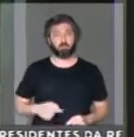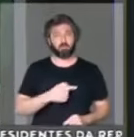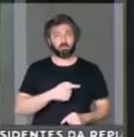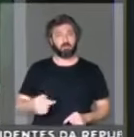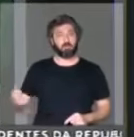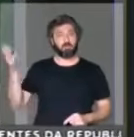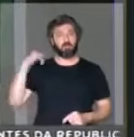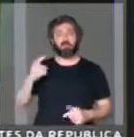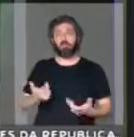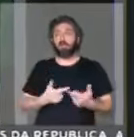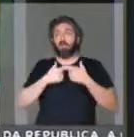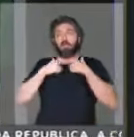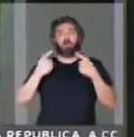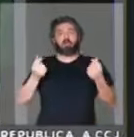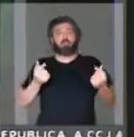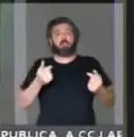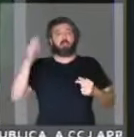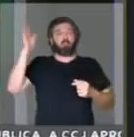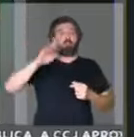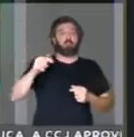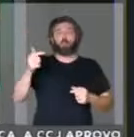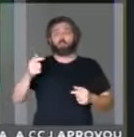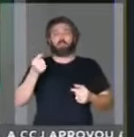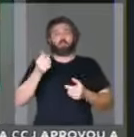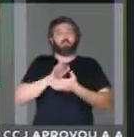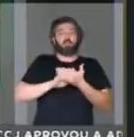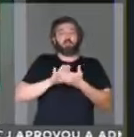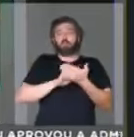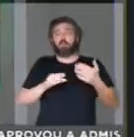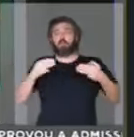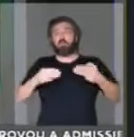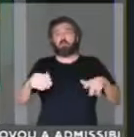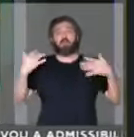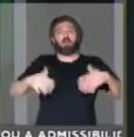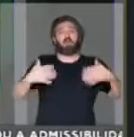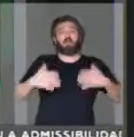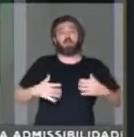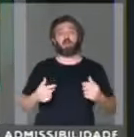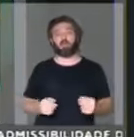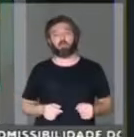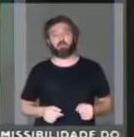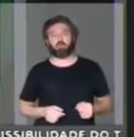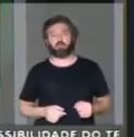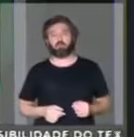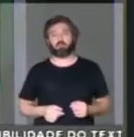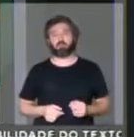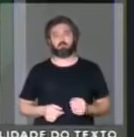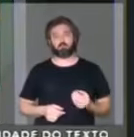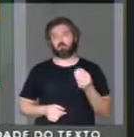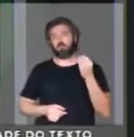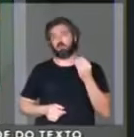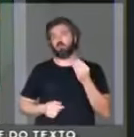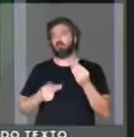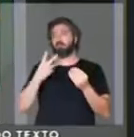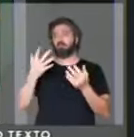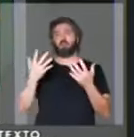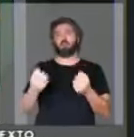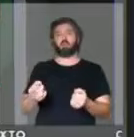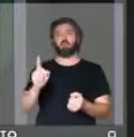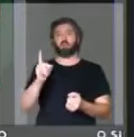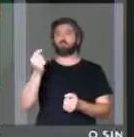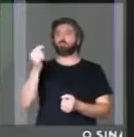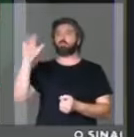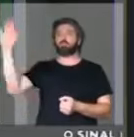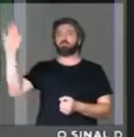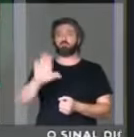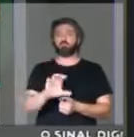que está sem dinheiro que o brasil não tem dinheiro nenhum que os ministérios não têm dinheiro então como ele rechaça um dinheiro que